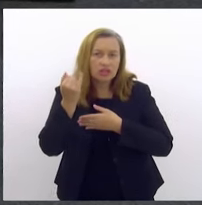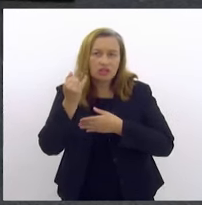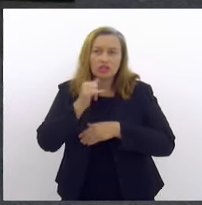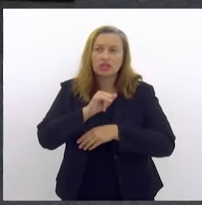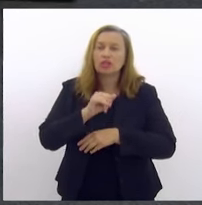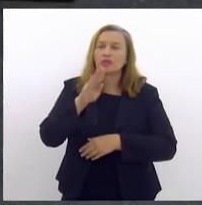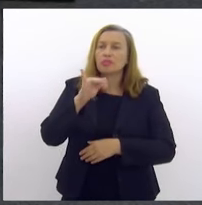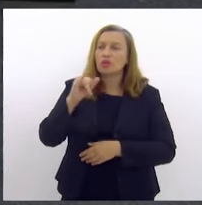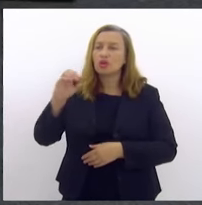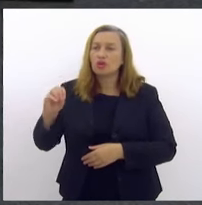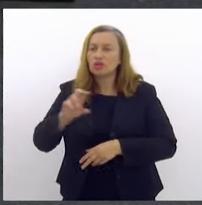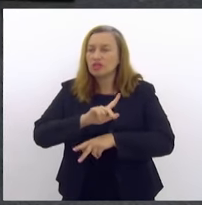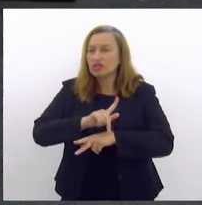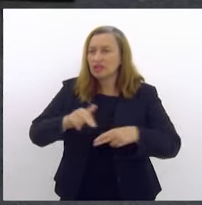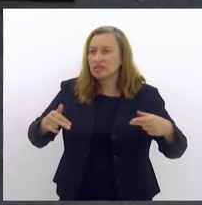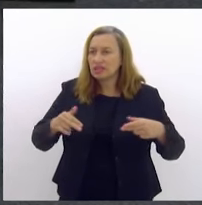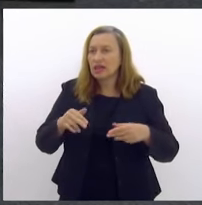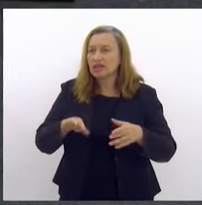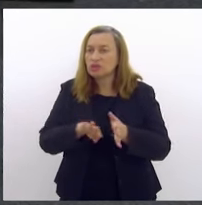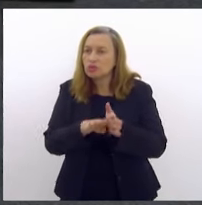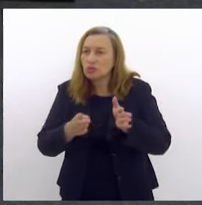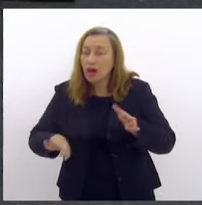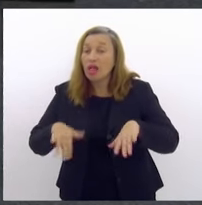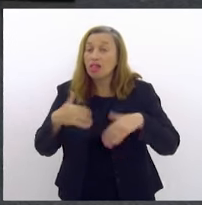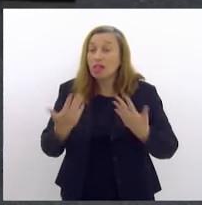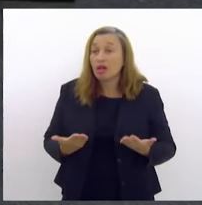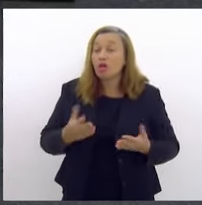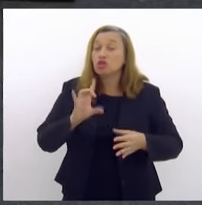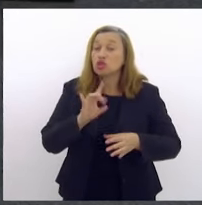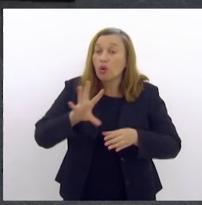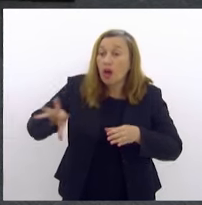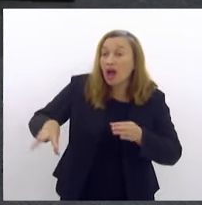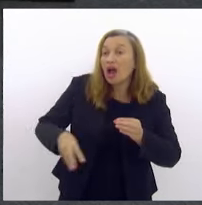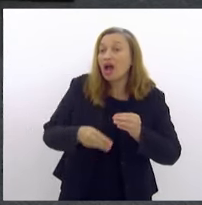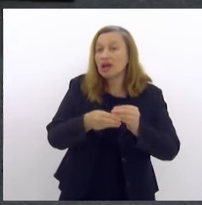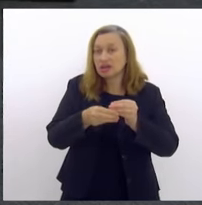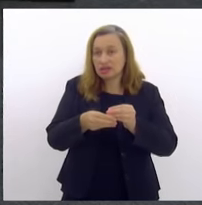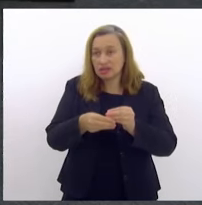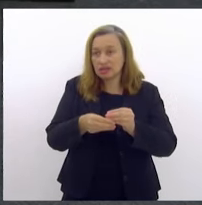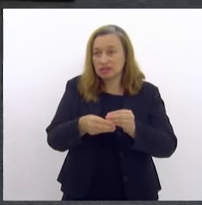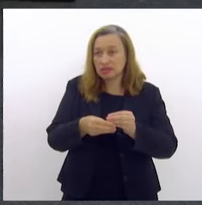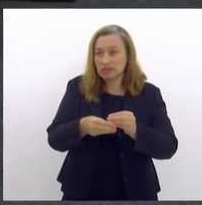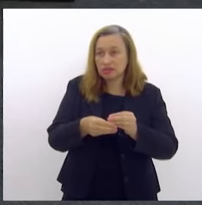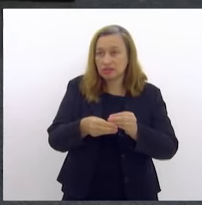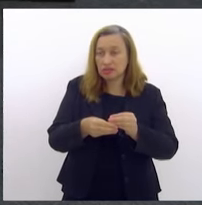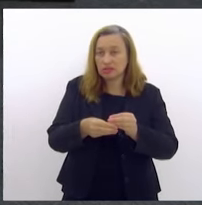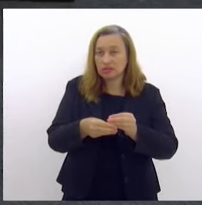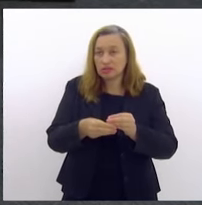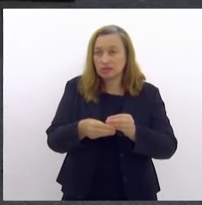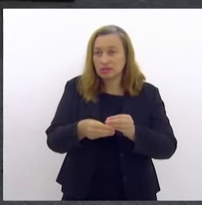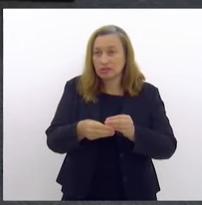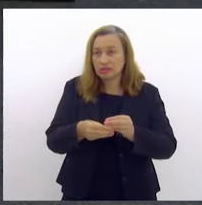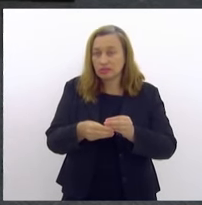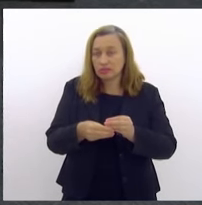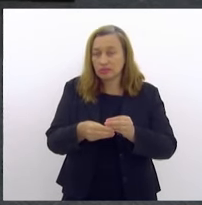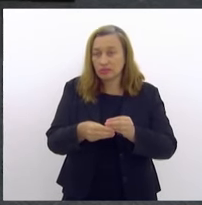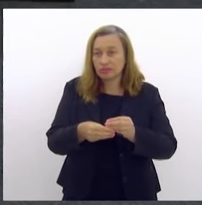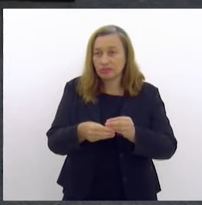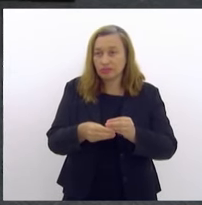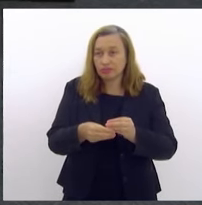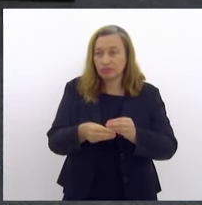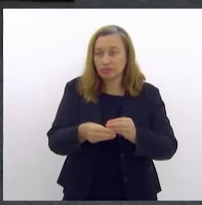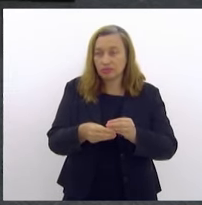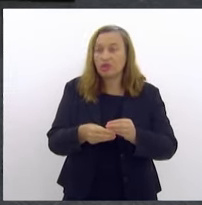biodiversidade marinha. Então, na verdade, a gente está apenas acrescentando e suprindo uma lacuna